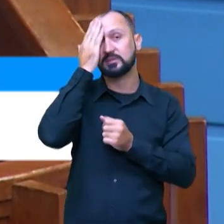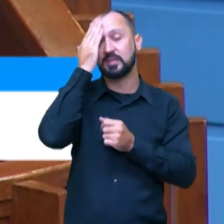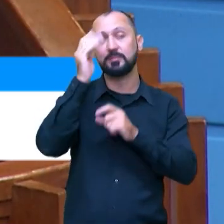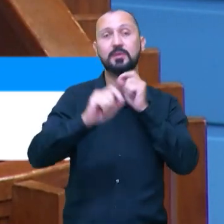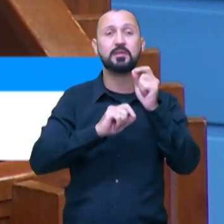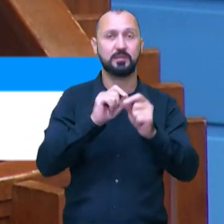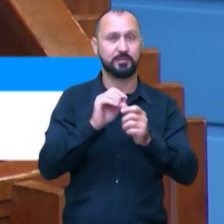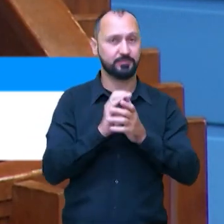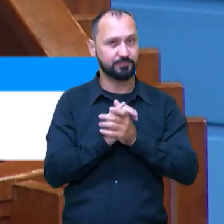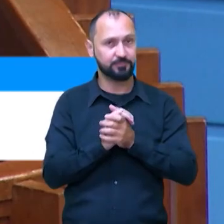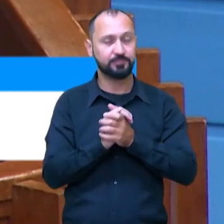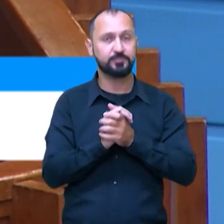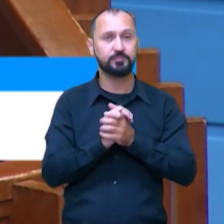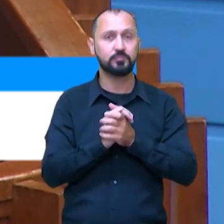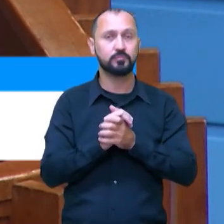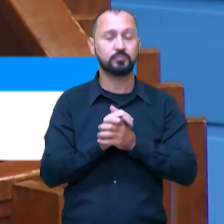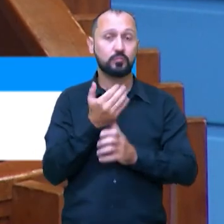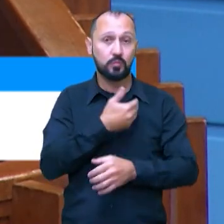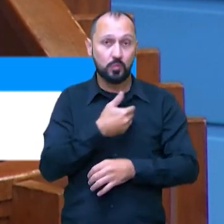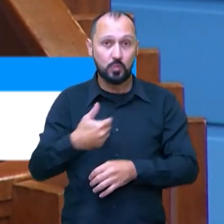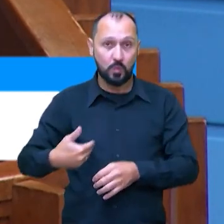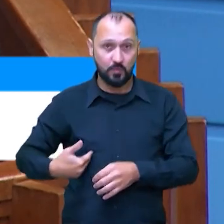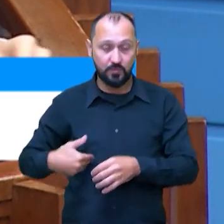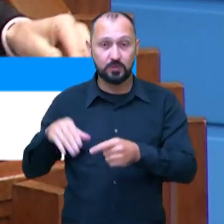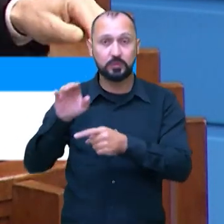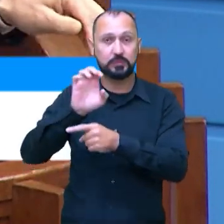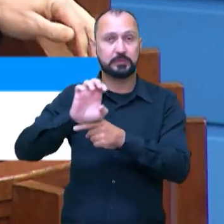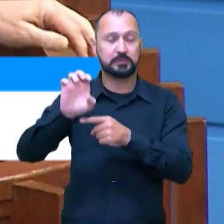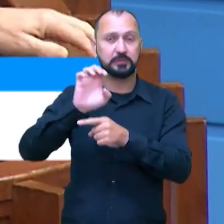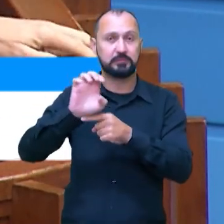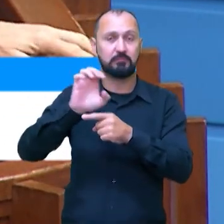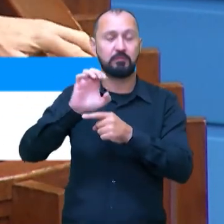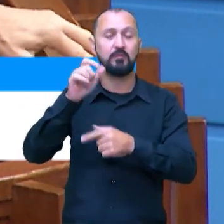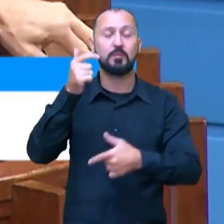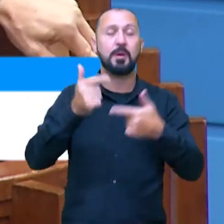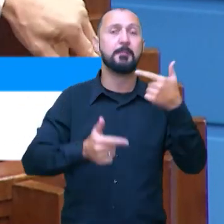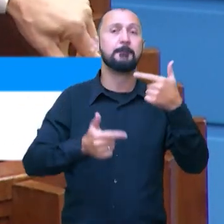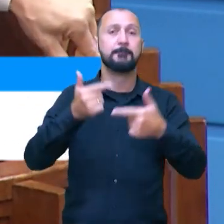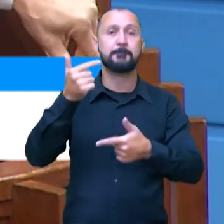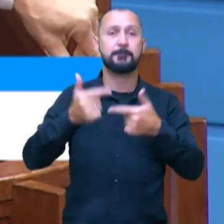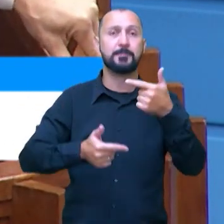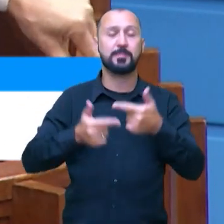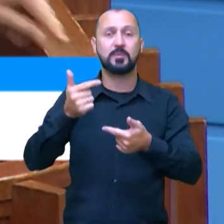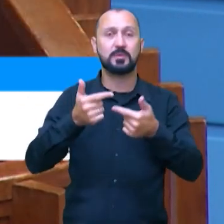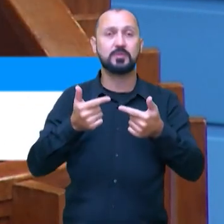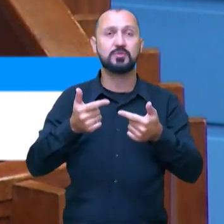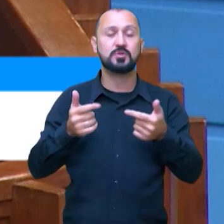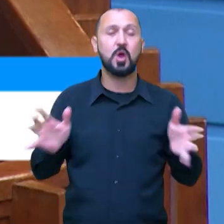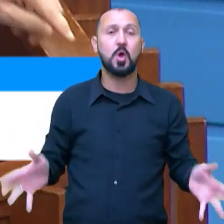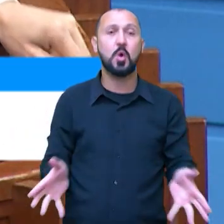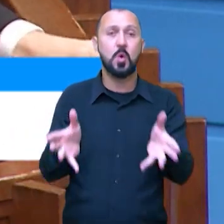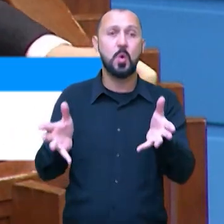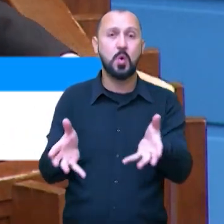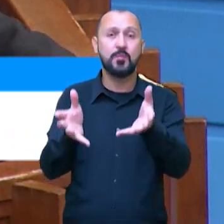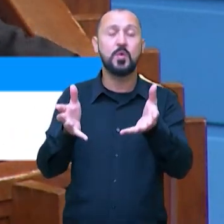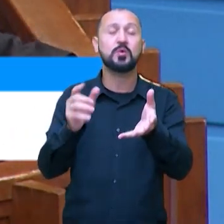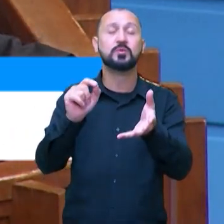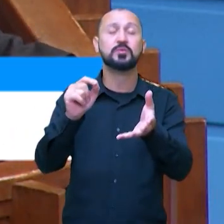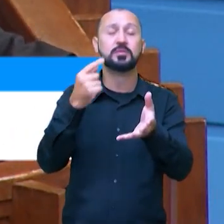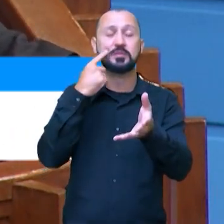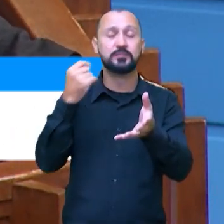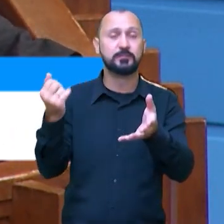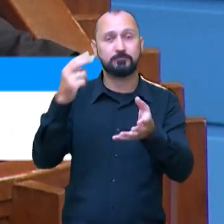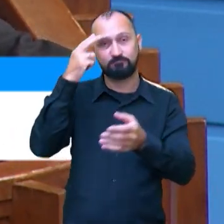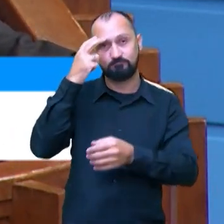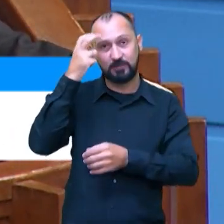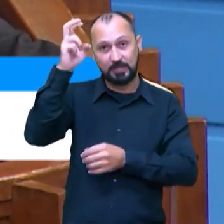sabe que o governo do estado adotou uma política de incentivo, neste caso, muito